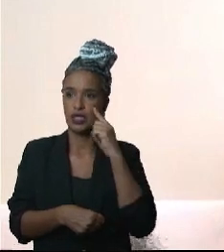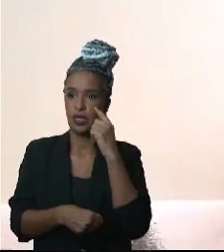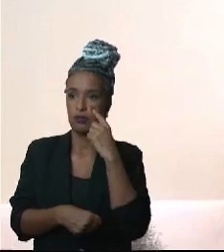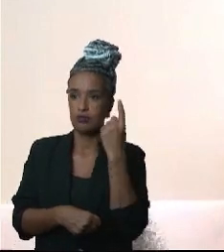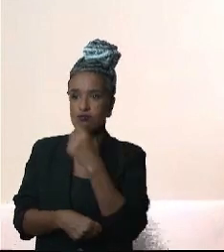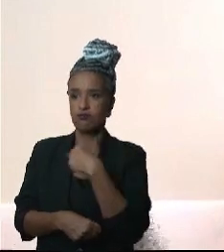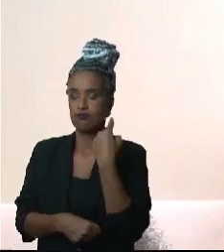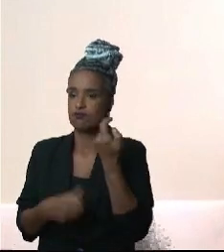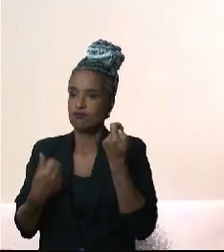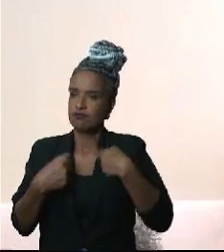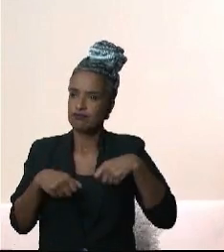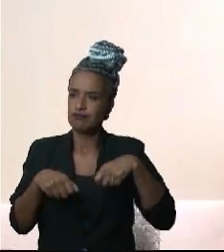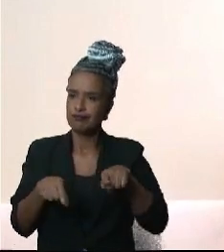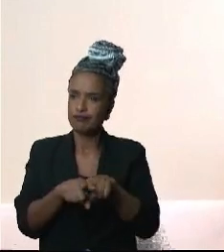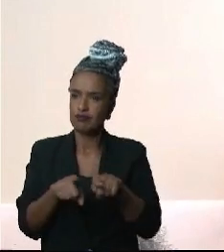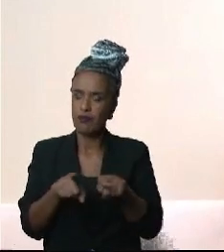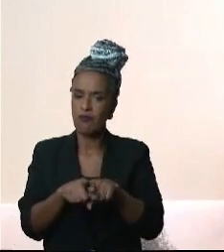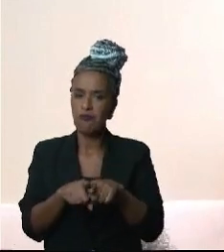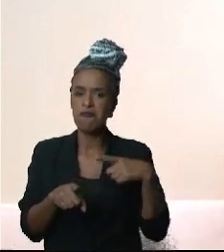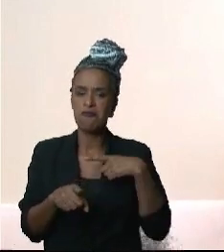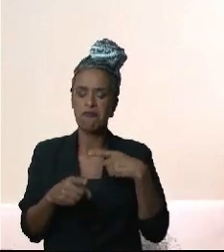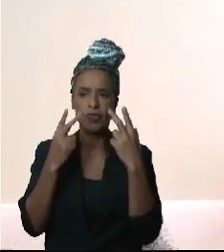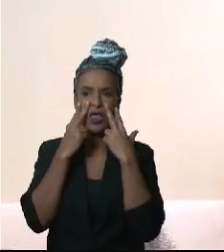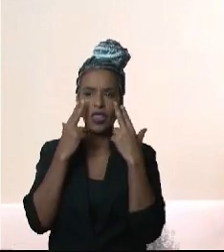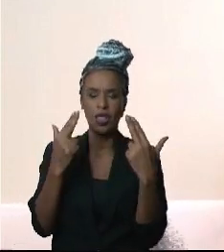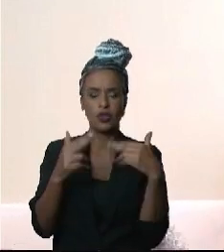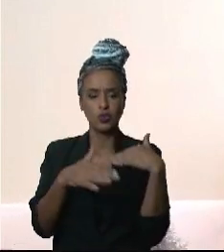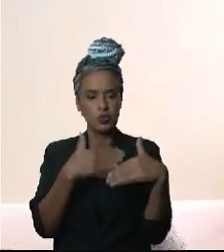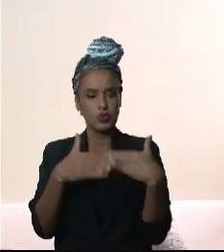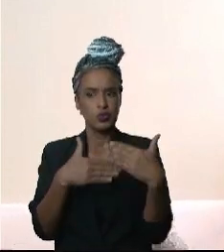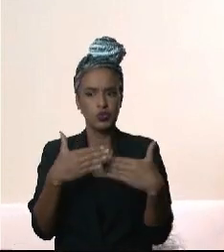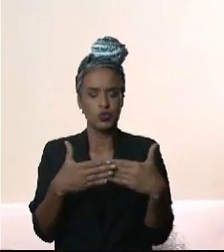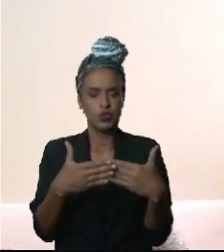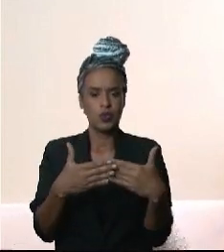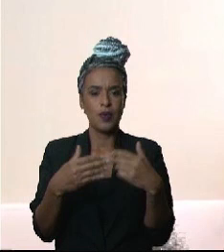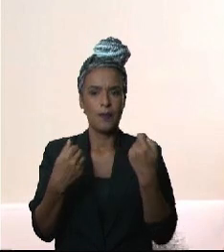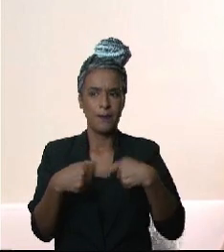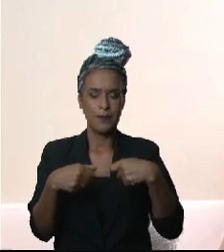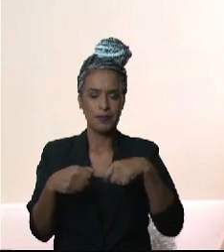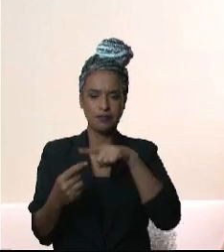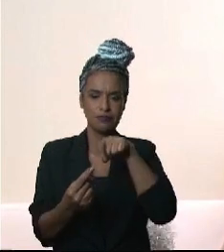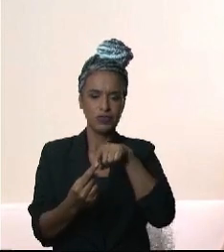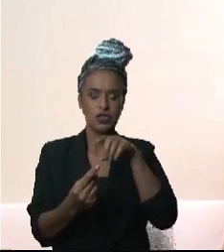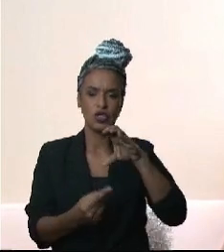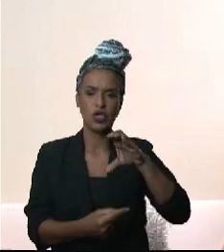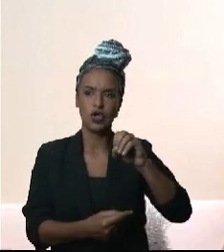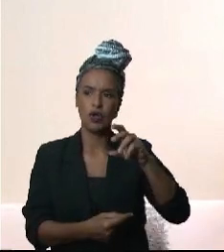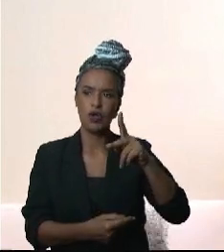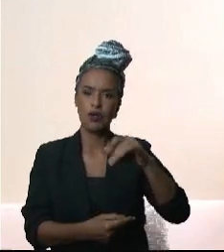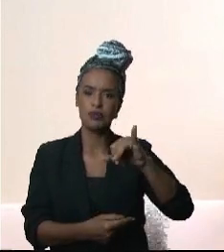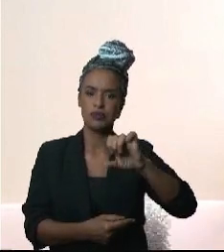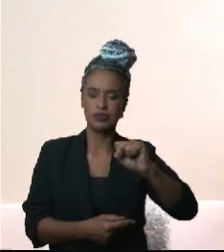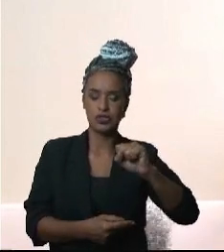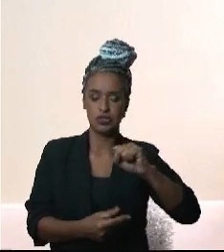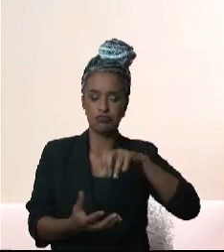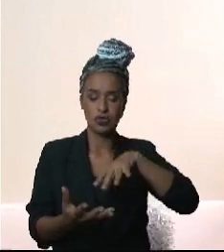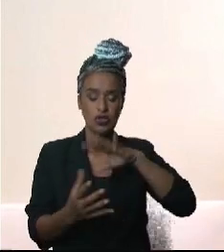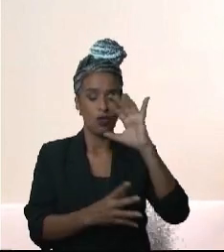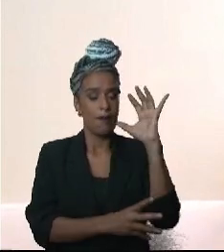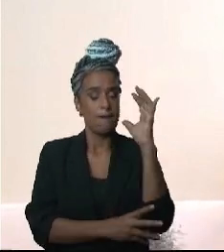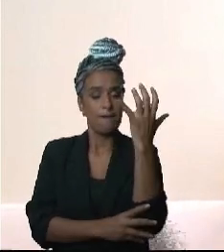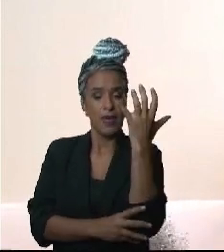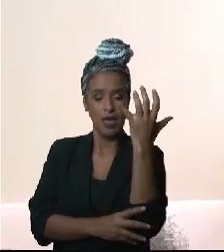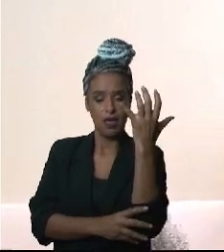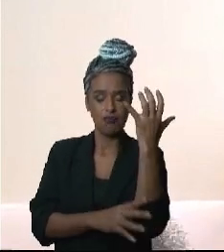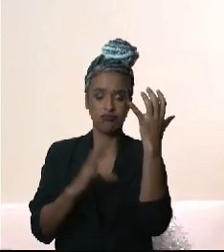que nos fóruns multilaterais, um desses é o das COPs, as COPs do meio ambiente, e